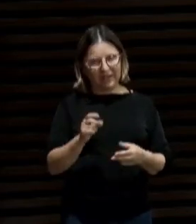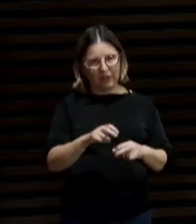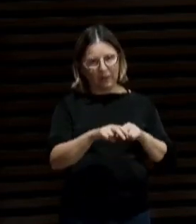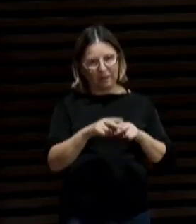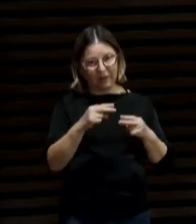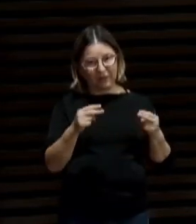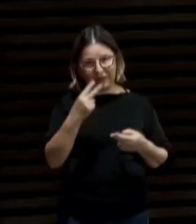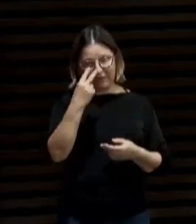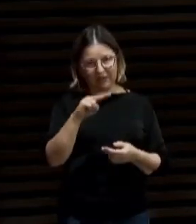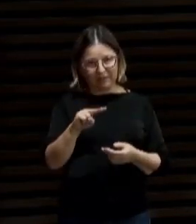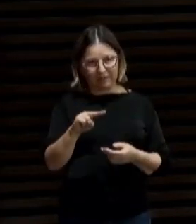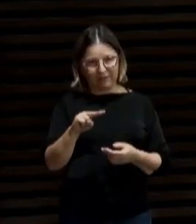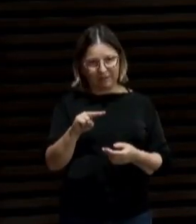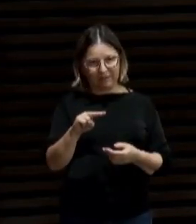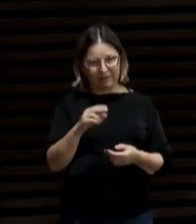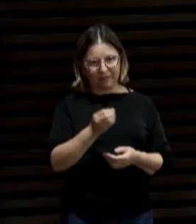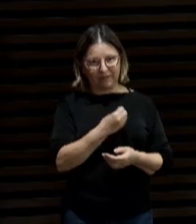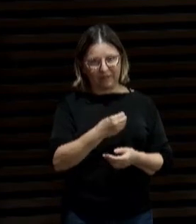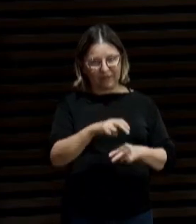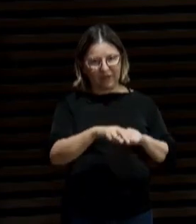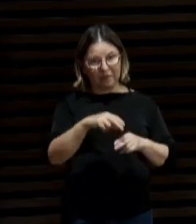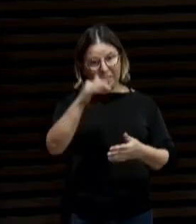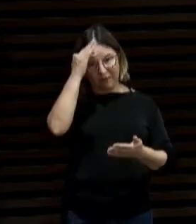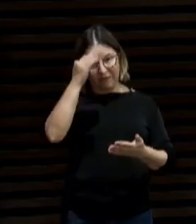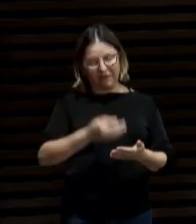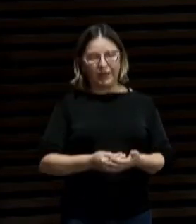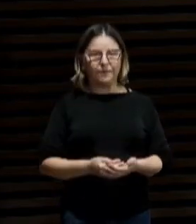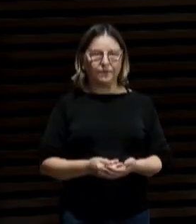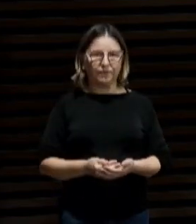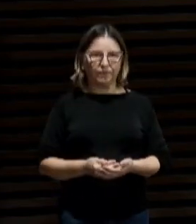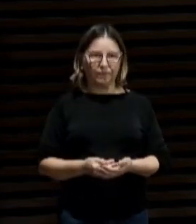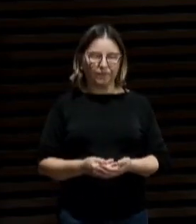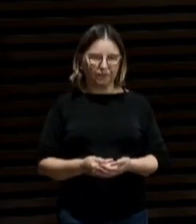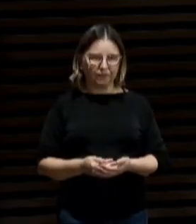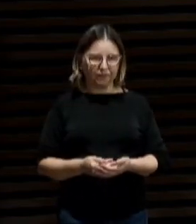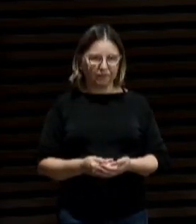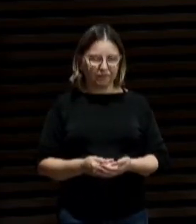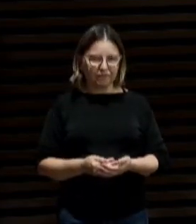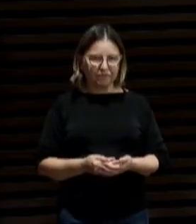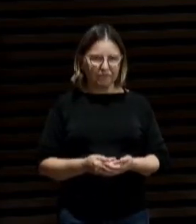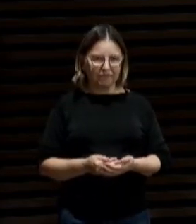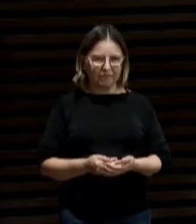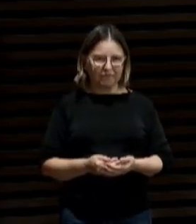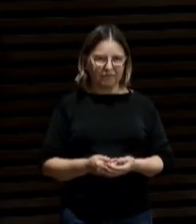Visto que andamos por fé e não pelo que vemos. Temos sempre bom ânimo, meus amados, quando nós andamos por fé.